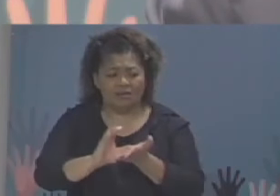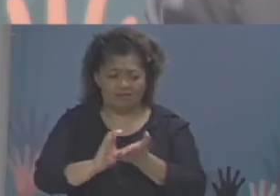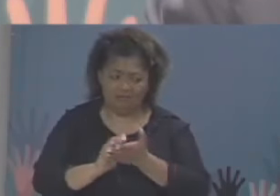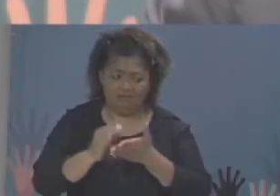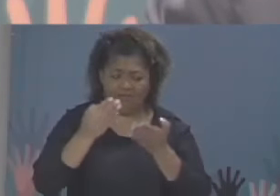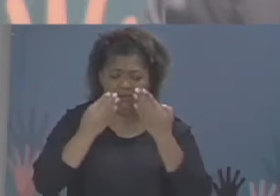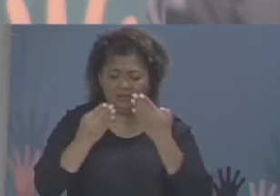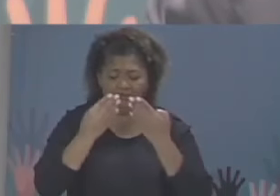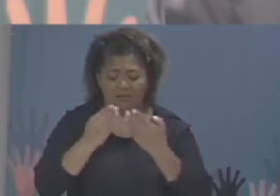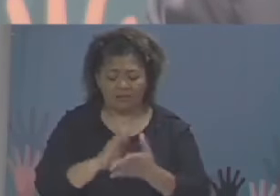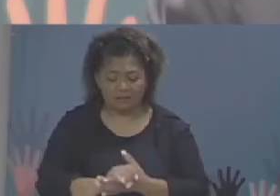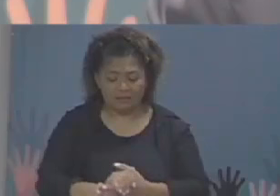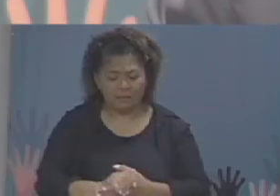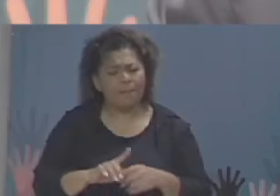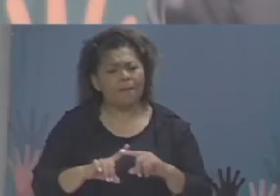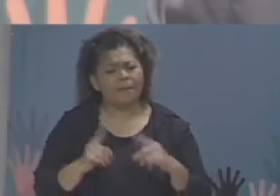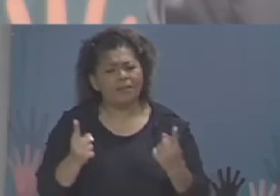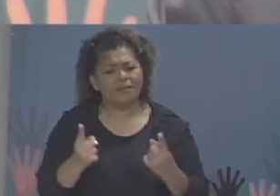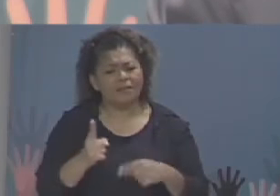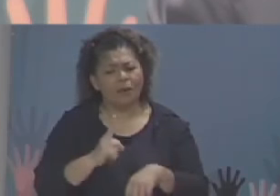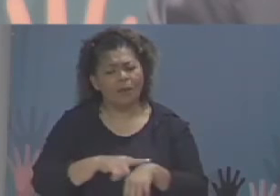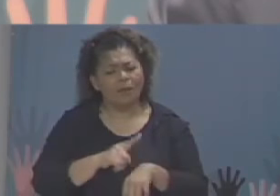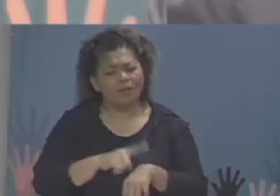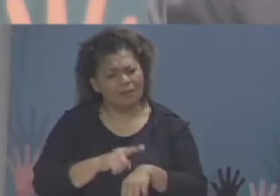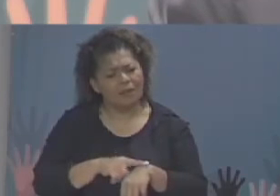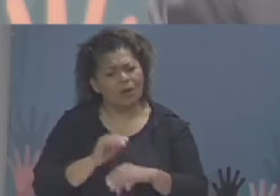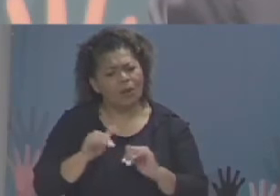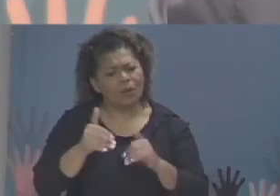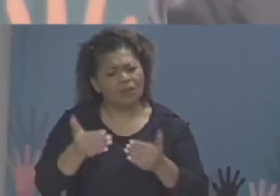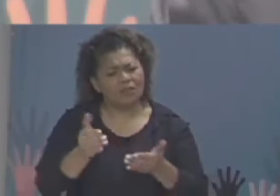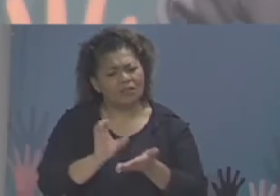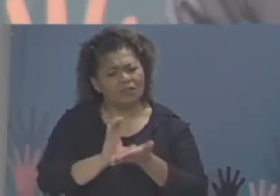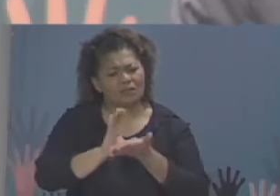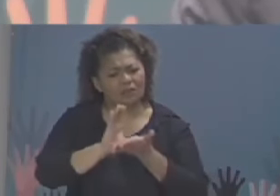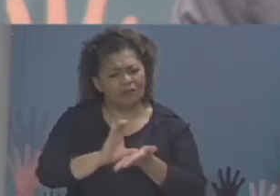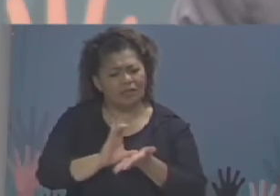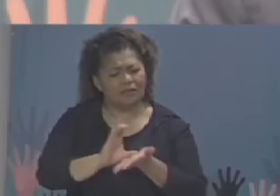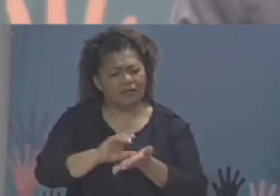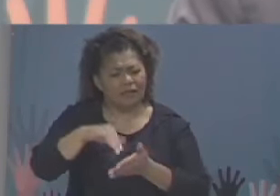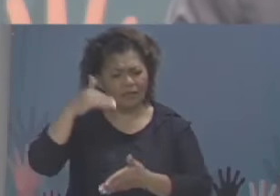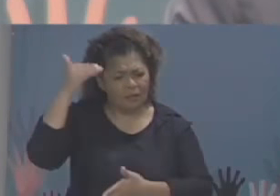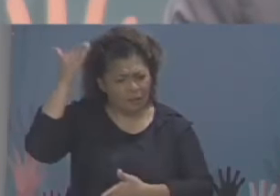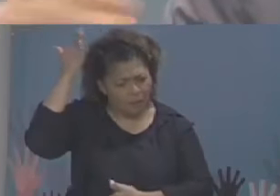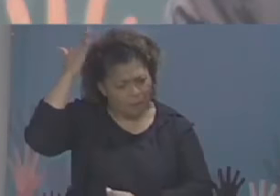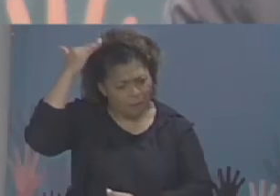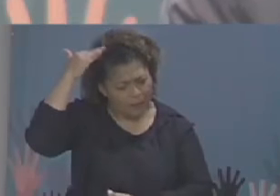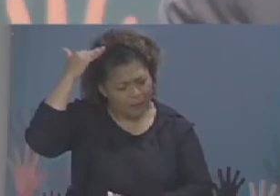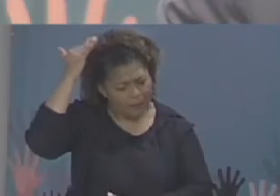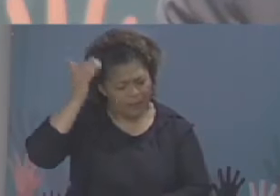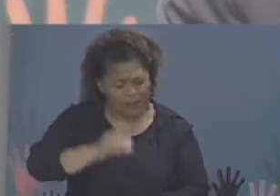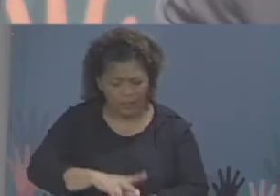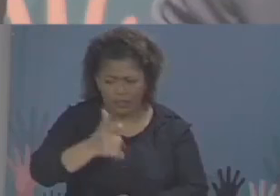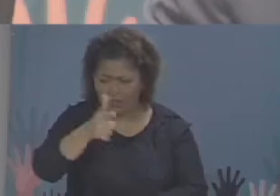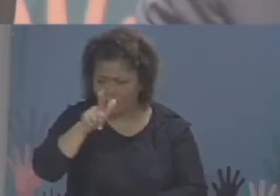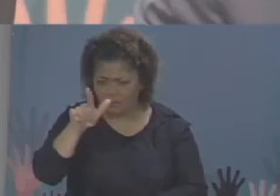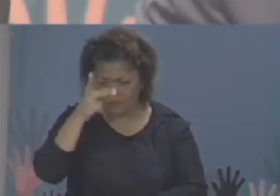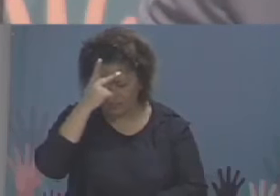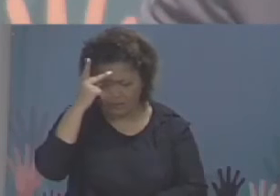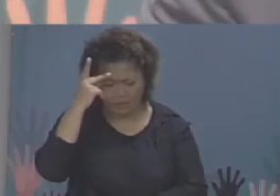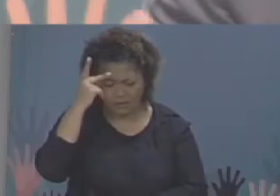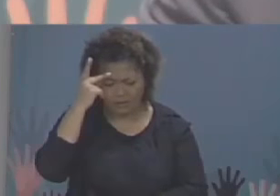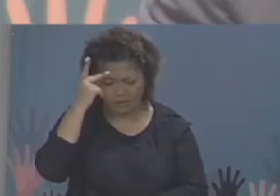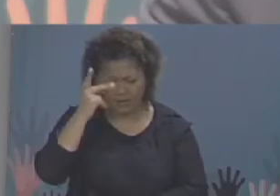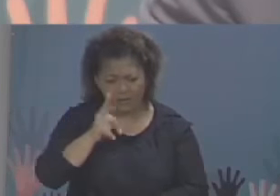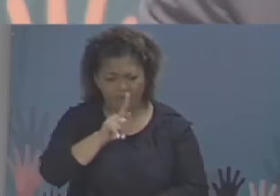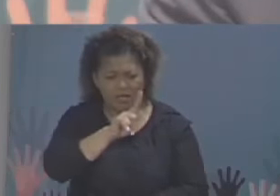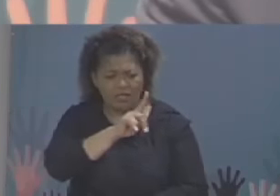temas. Mas, assim, ao mesmo tempo, quando ele esteve no Conselho Regional do Paraná, e outras pessoas, por exemplo, vocês foram gestores do CRP1,